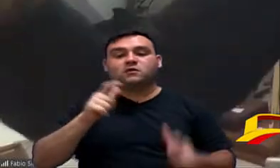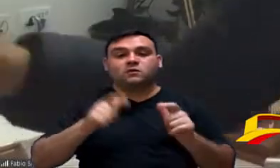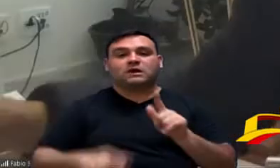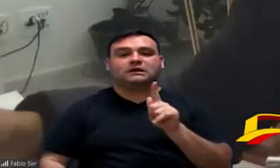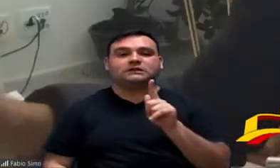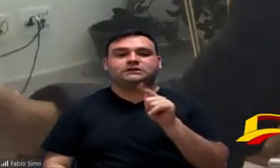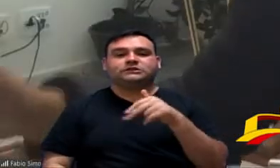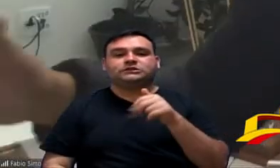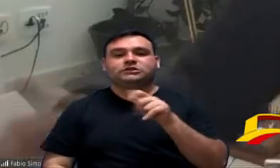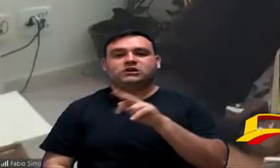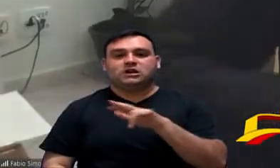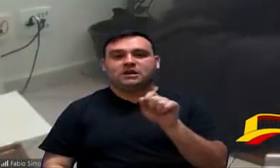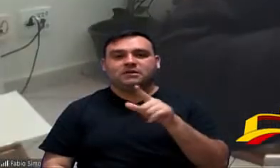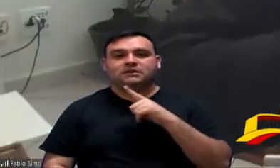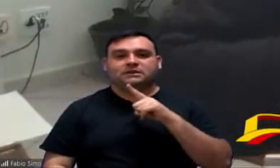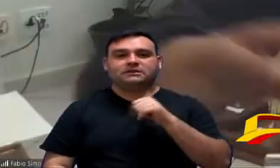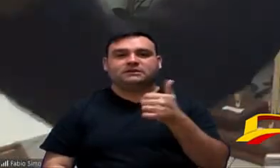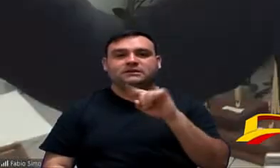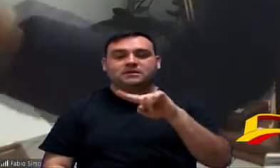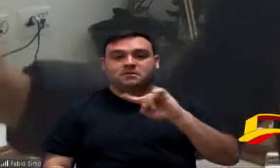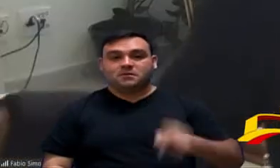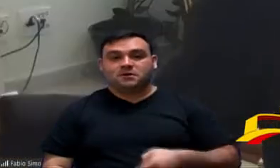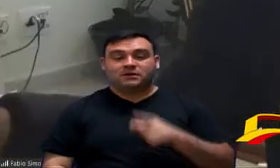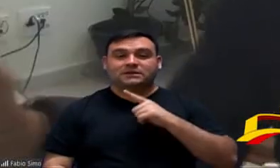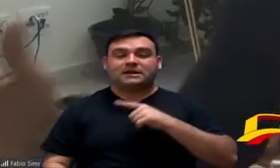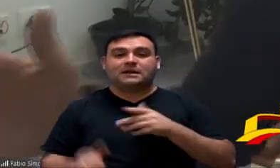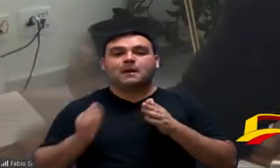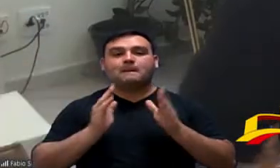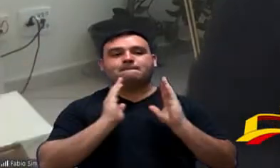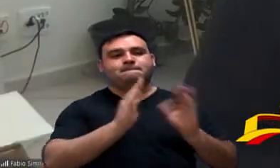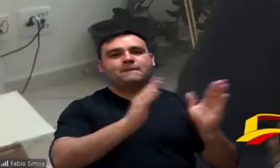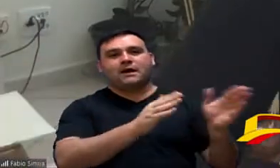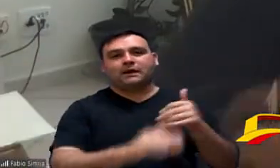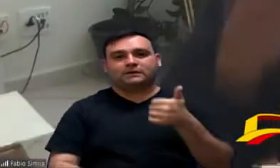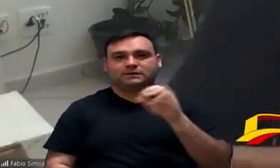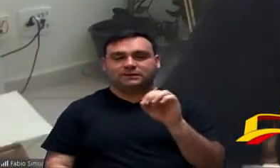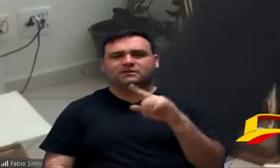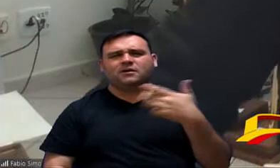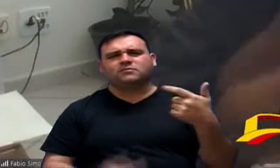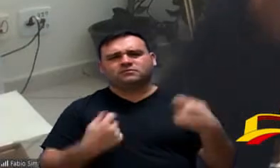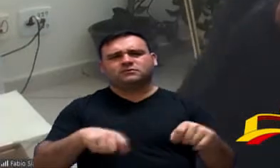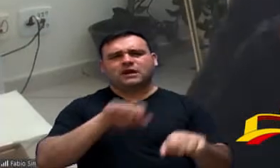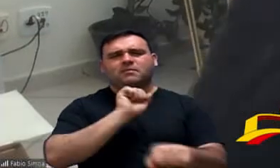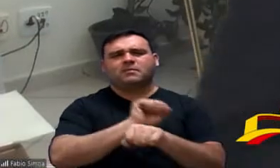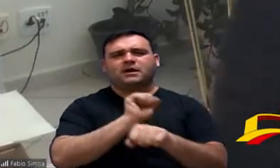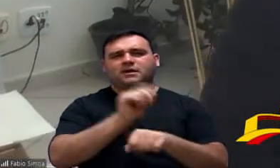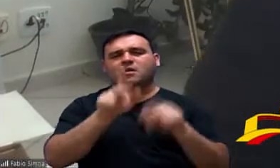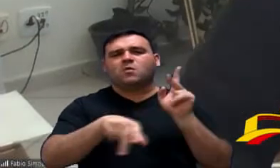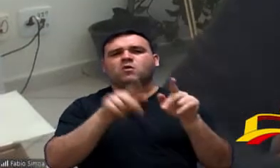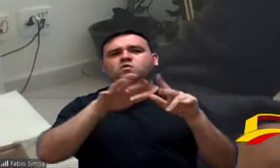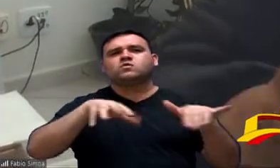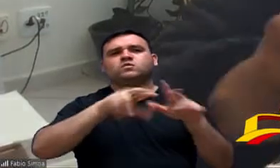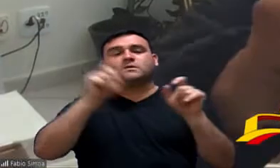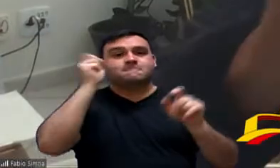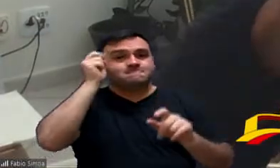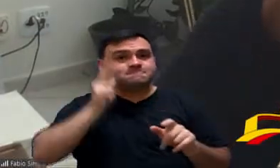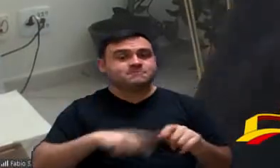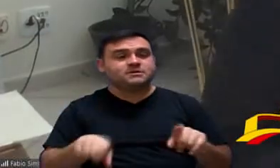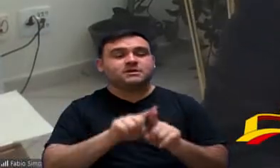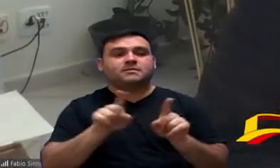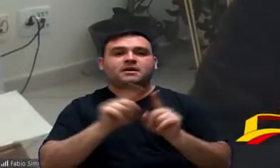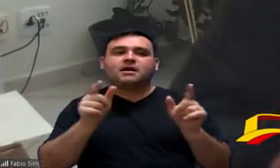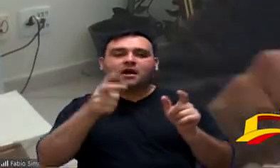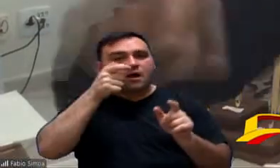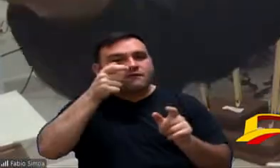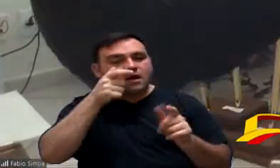para ter uns 10 milhões de reais, dá para fazer até acho que uma avenida com 10 pistas já. Então, isso tem que parar, a população ela está mais esperta, a população ela está de